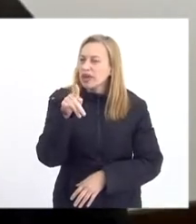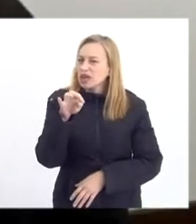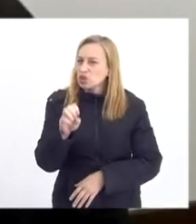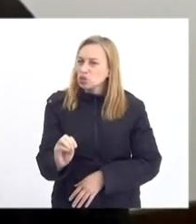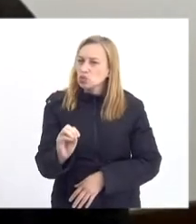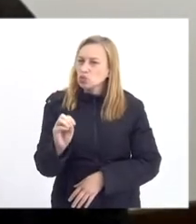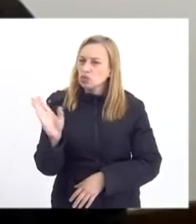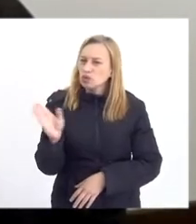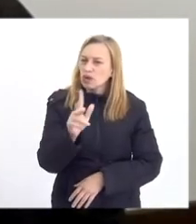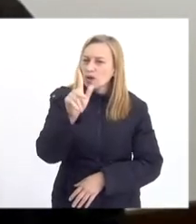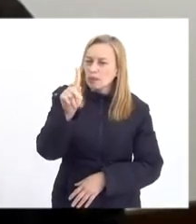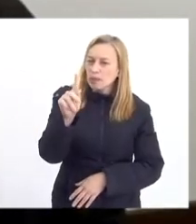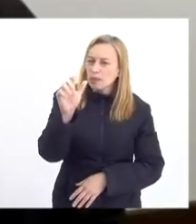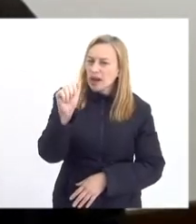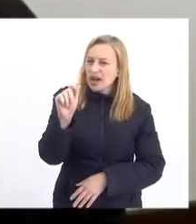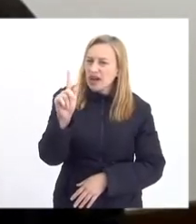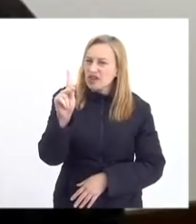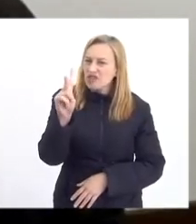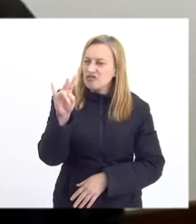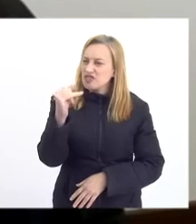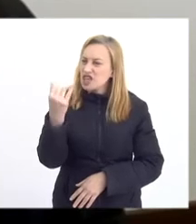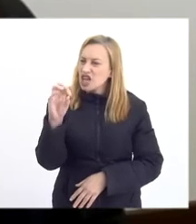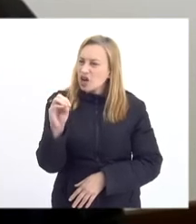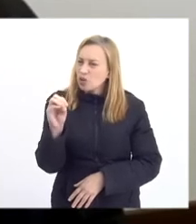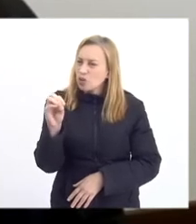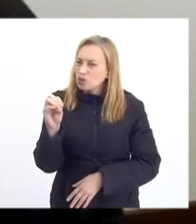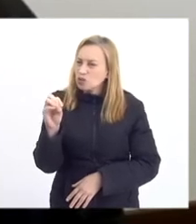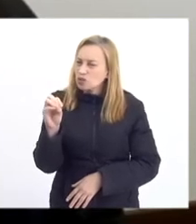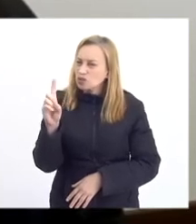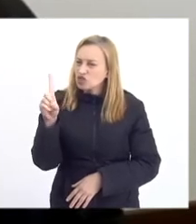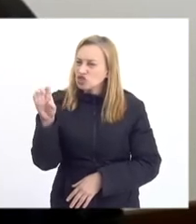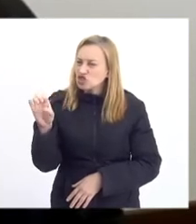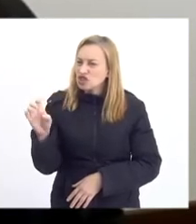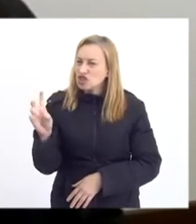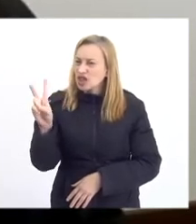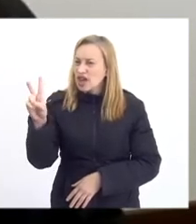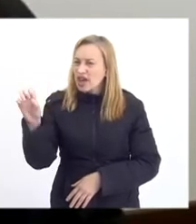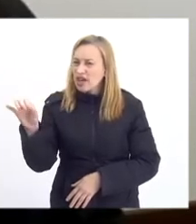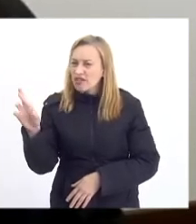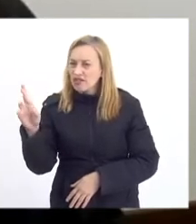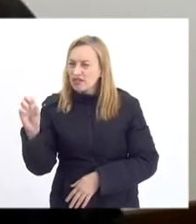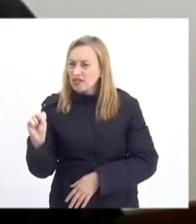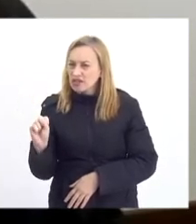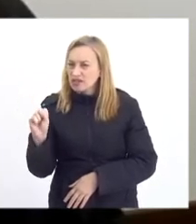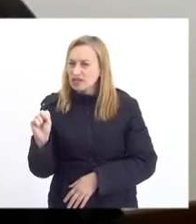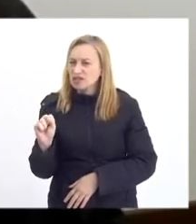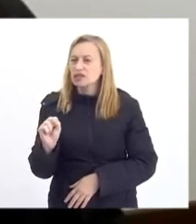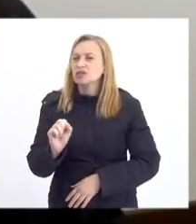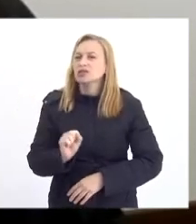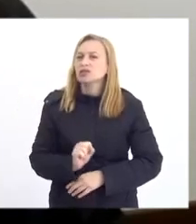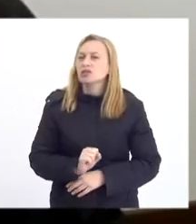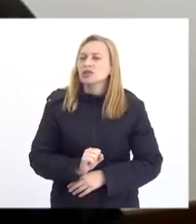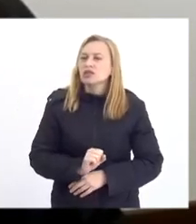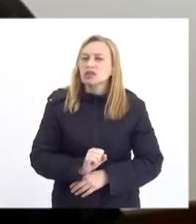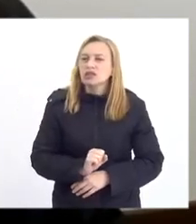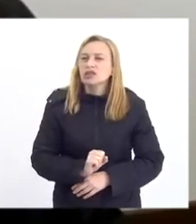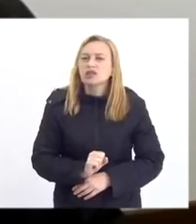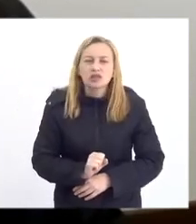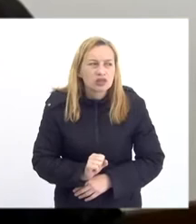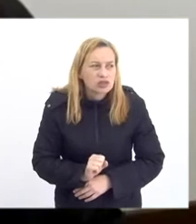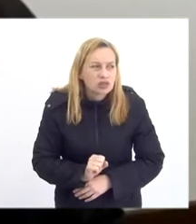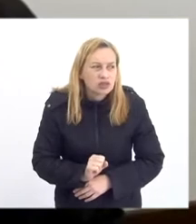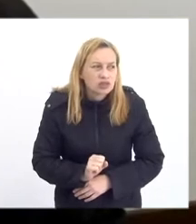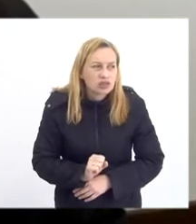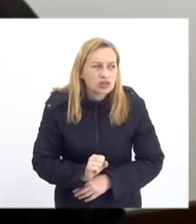lei de 2015. É, fica tombado como patrimônio arquitetônico e cultural do Estado de Janeiro, pavilhão das ervas e